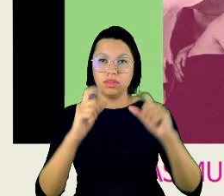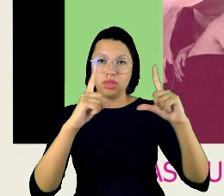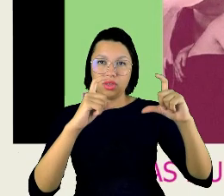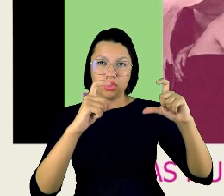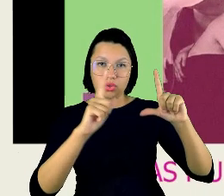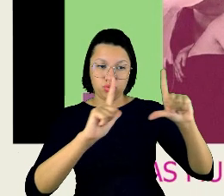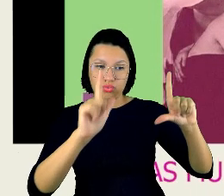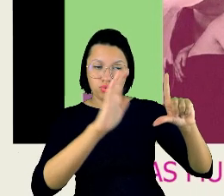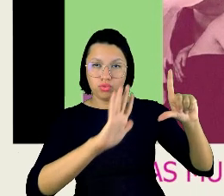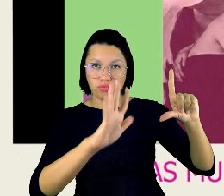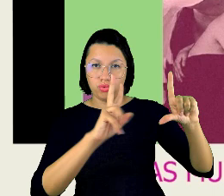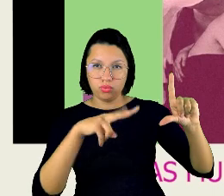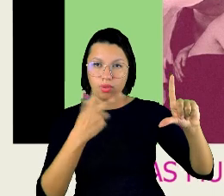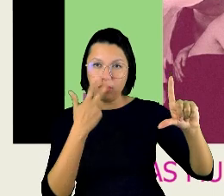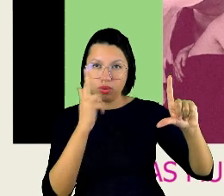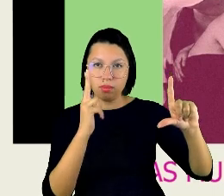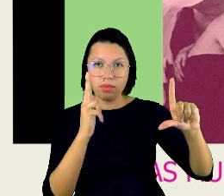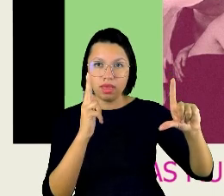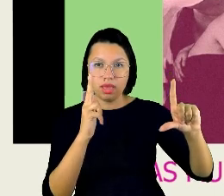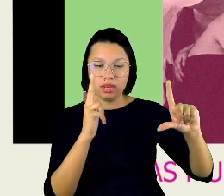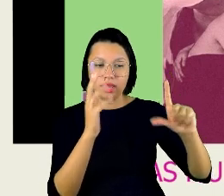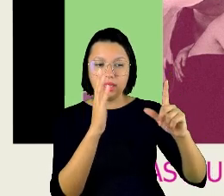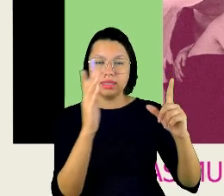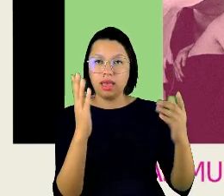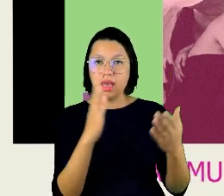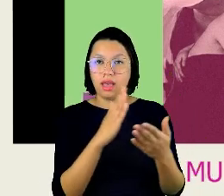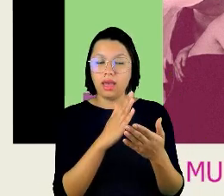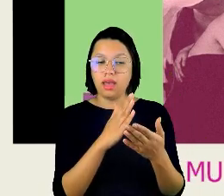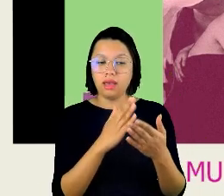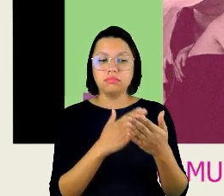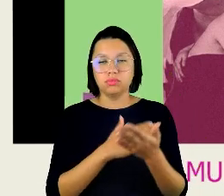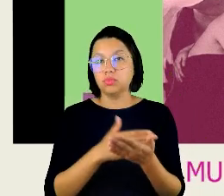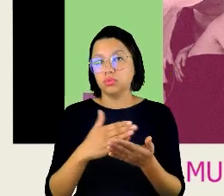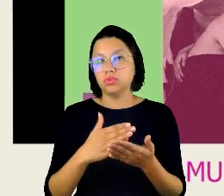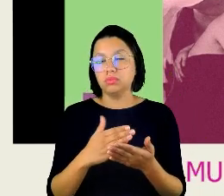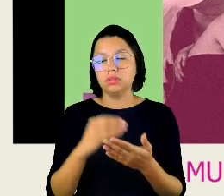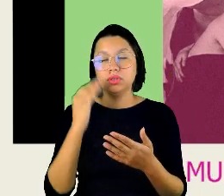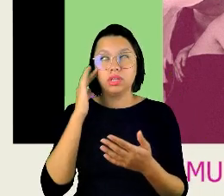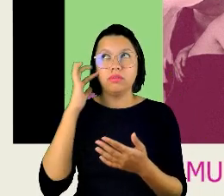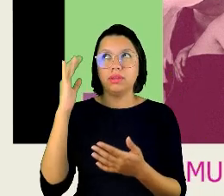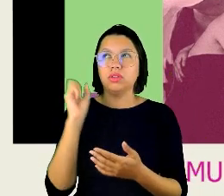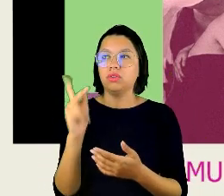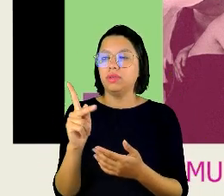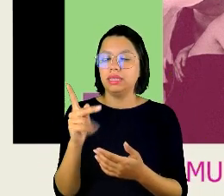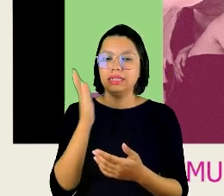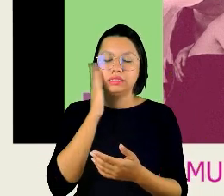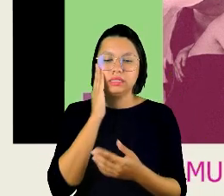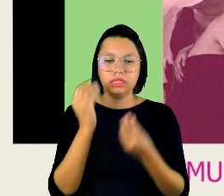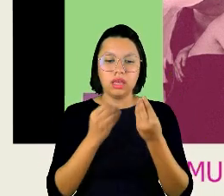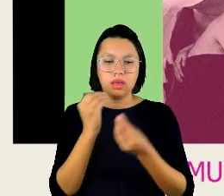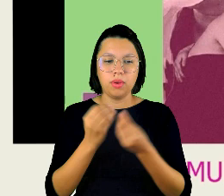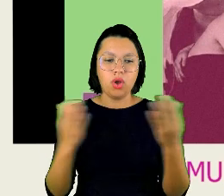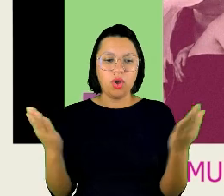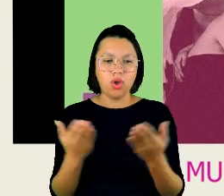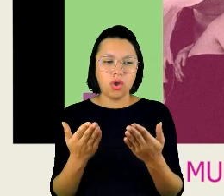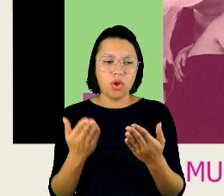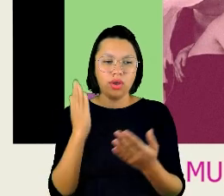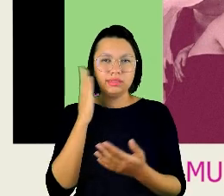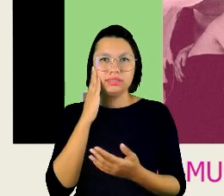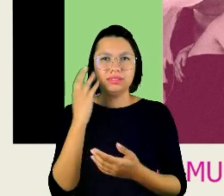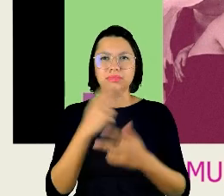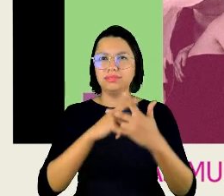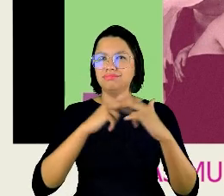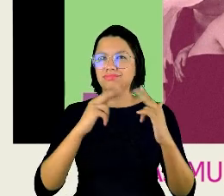carinha da página de entrada, né? Porque a gente estava imaginando, ok, né? A gente sabe como está o presente, a gente sabe que